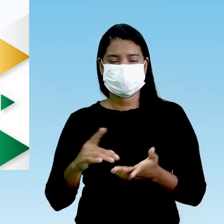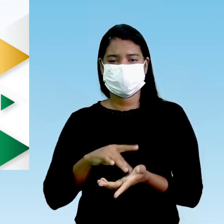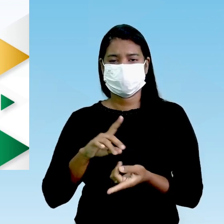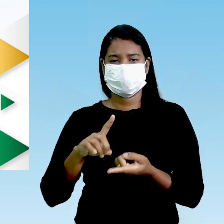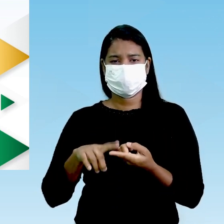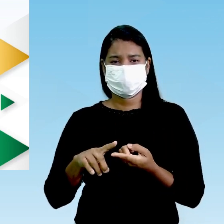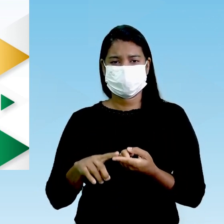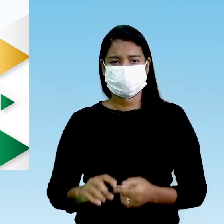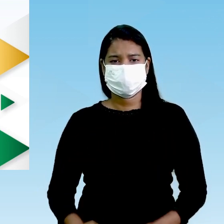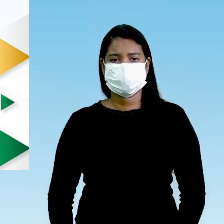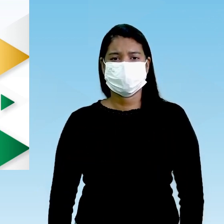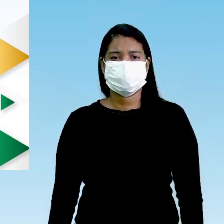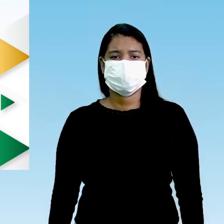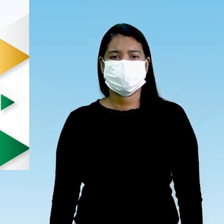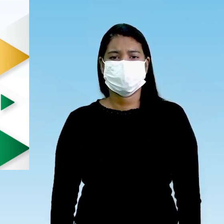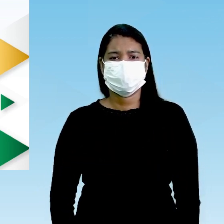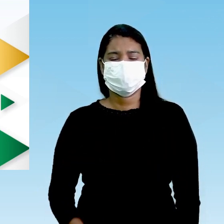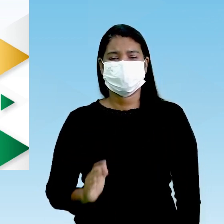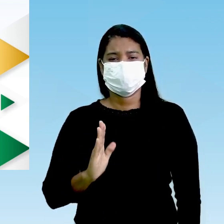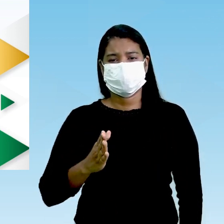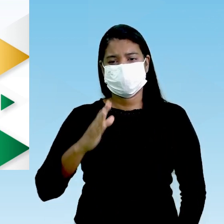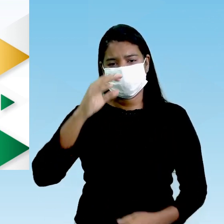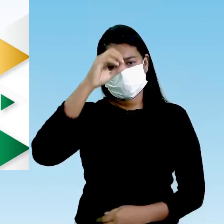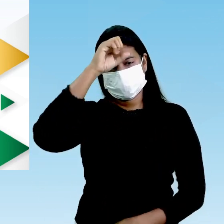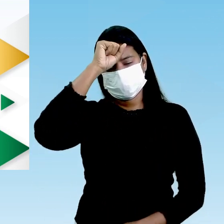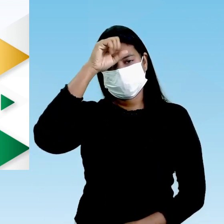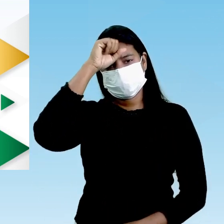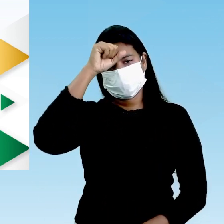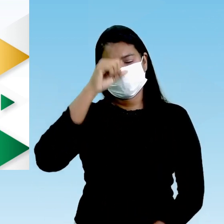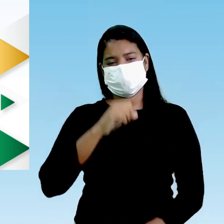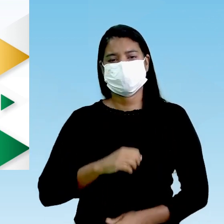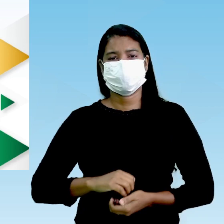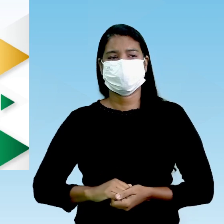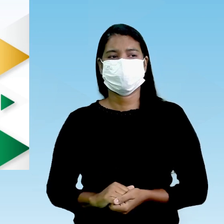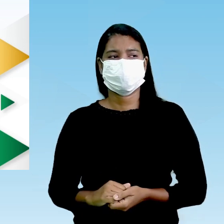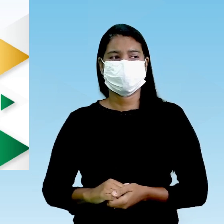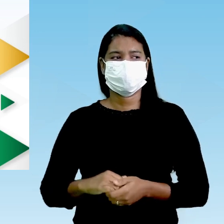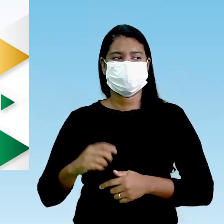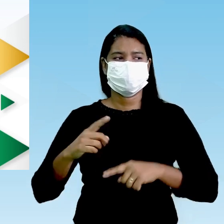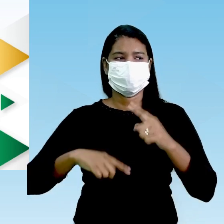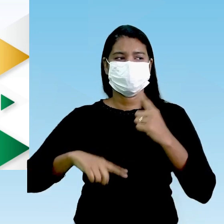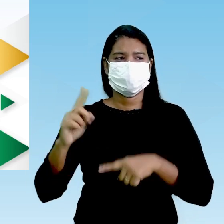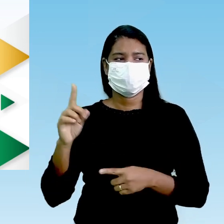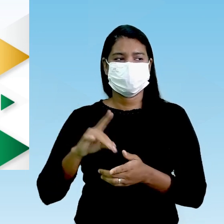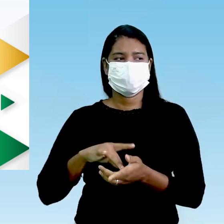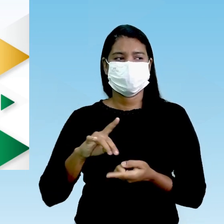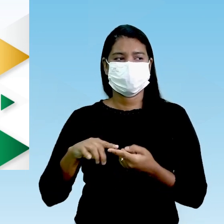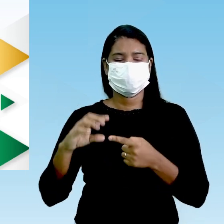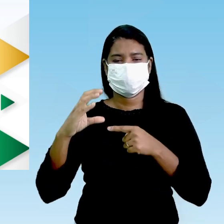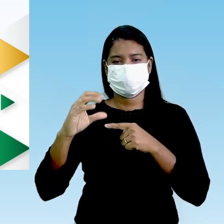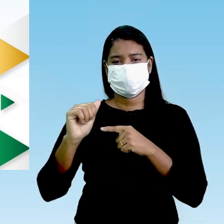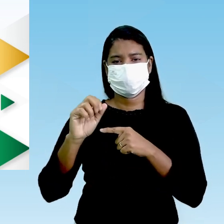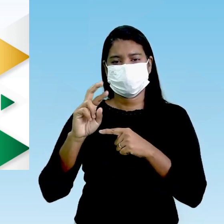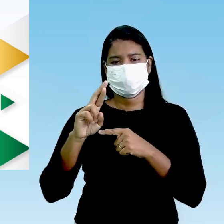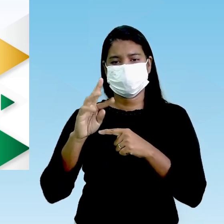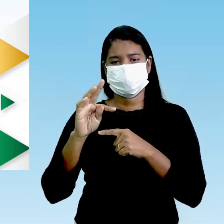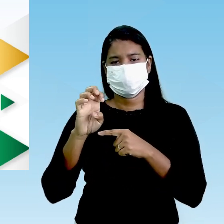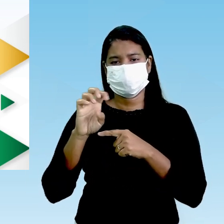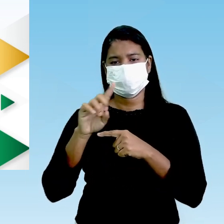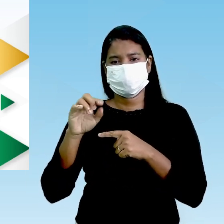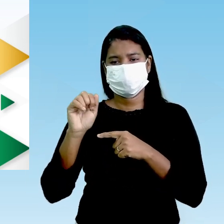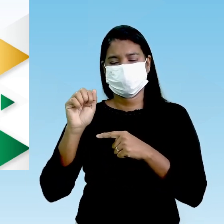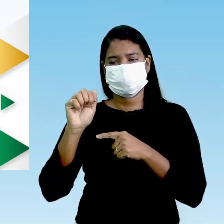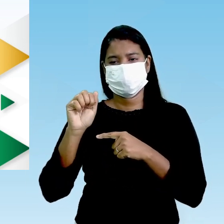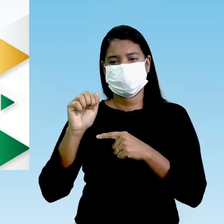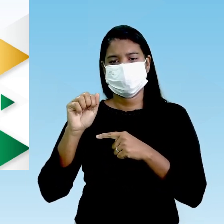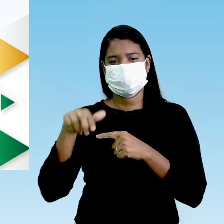você já vai aprender a partir desse ciclo, tá bom? A geometria cartesiana, do René Descartes, que